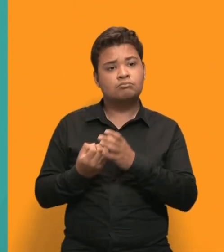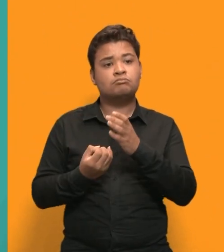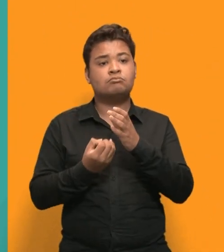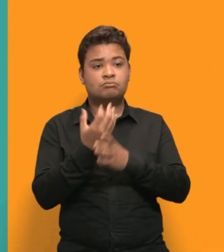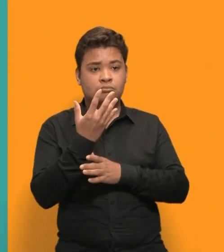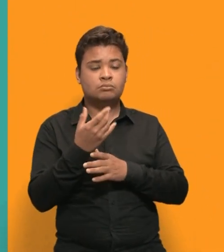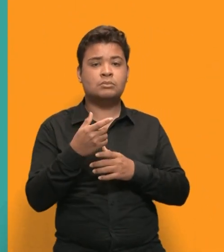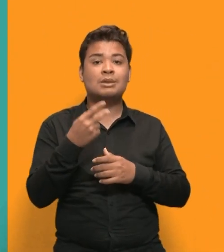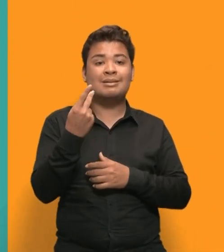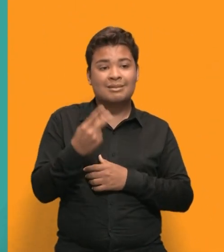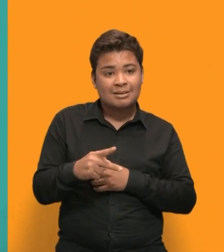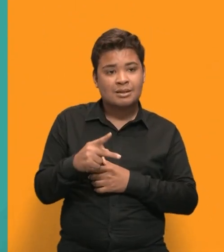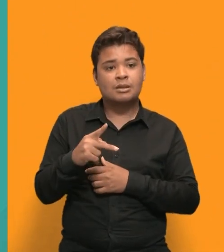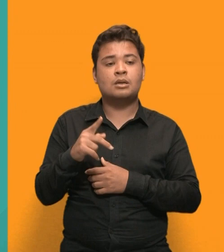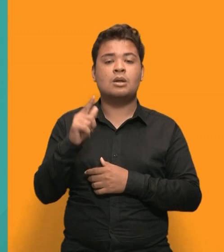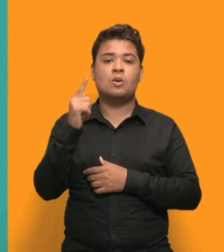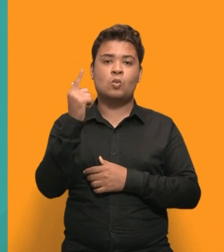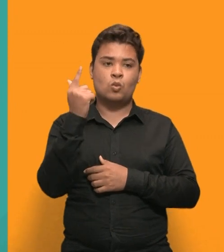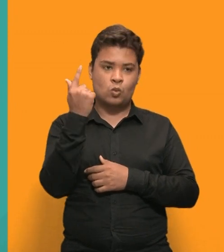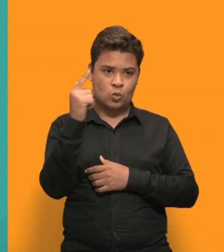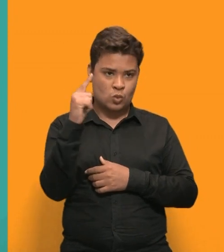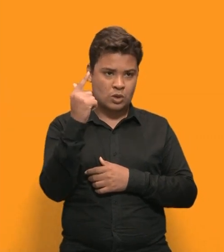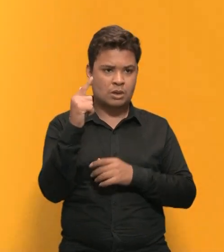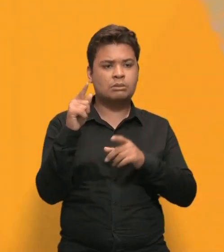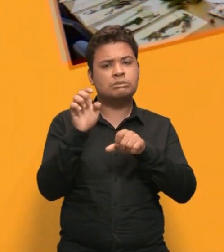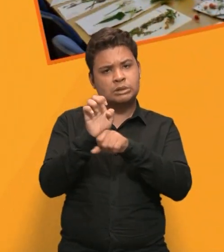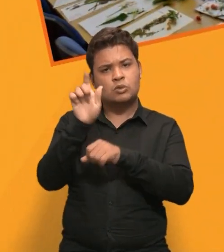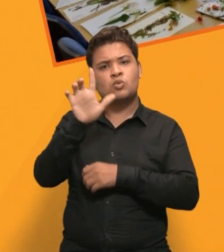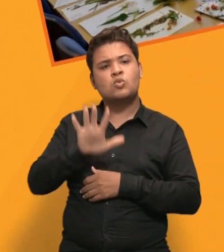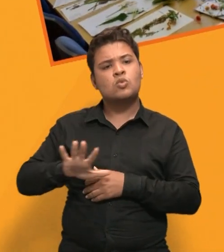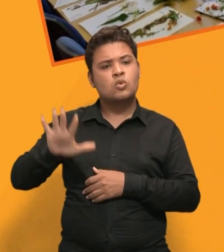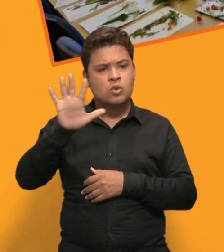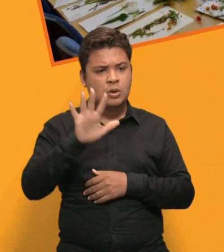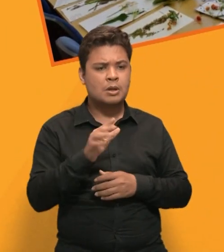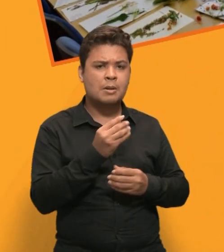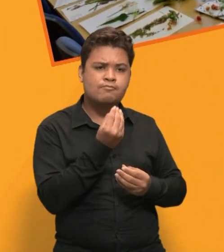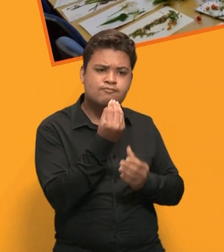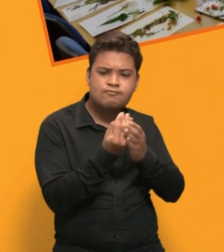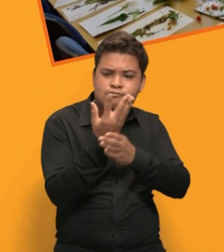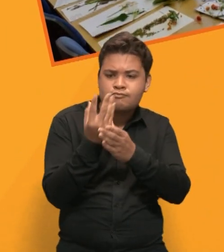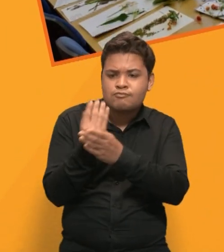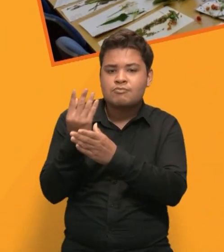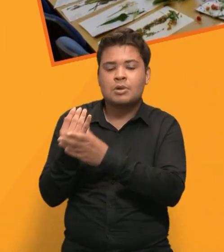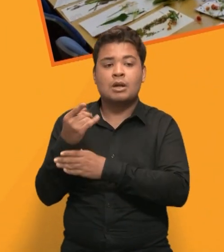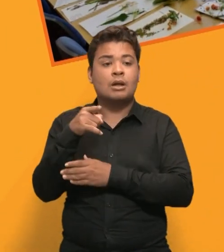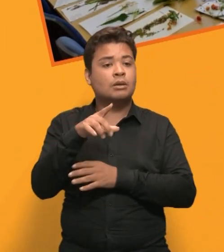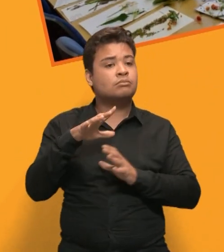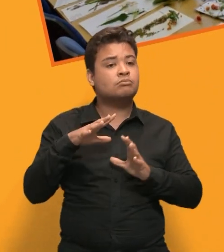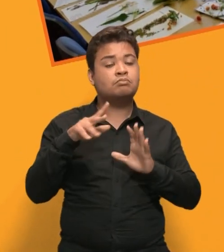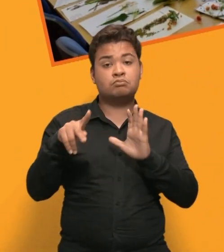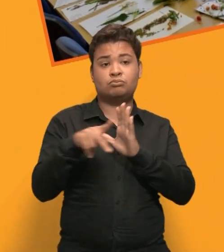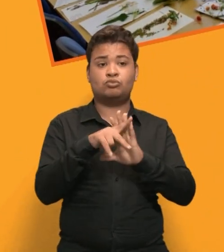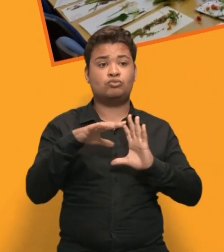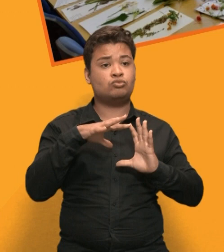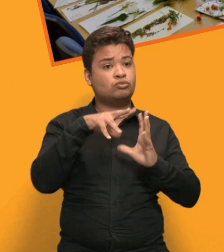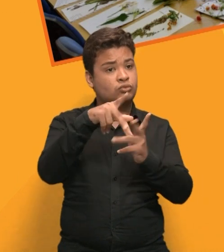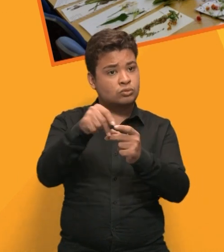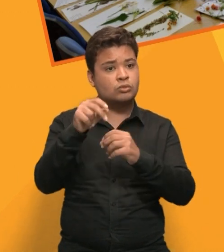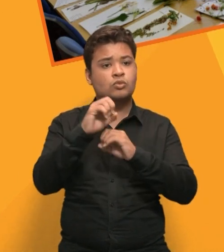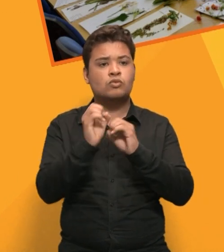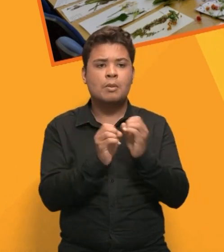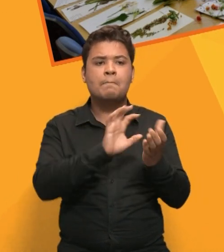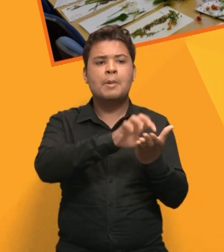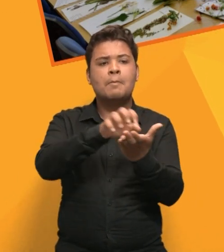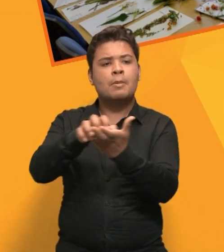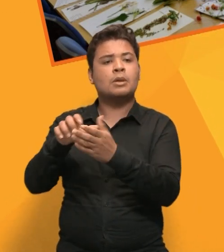da flora do município de Goiânia e do estado de Goiás. Ele atende todas as unidades da UFG e a comunidade geral,